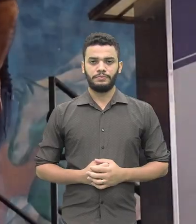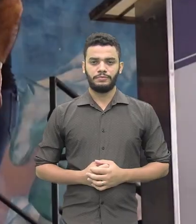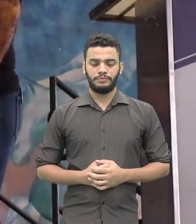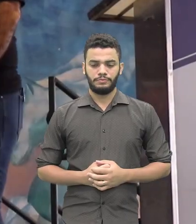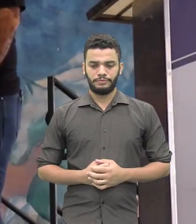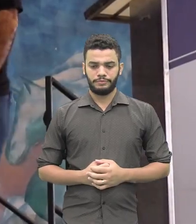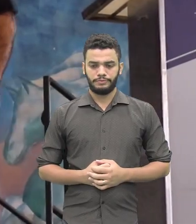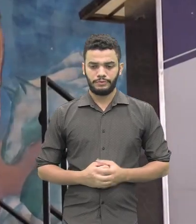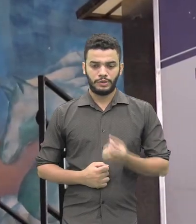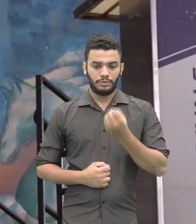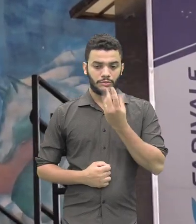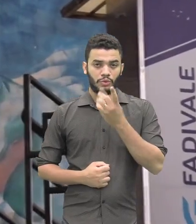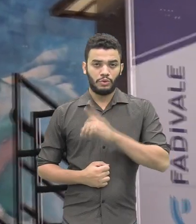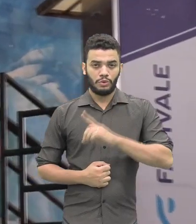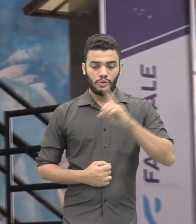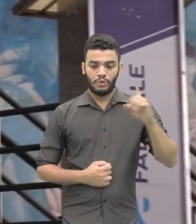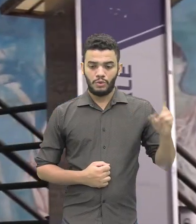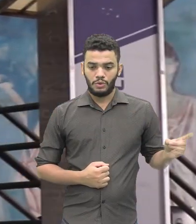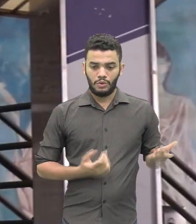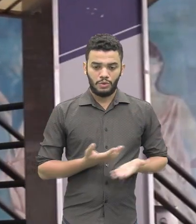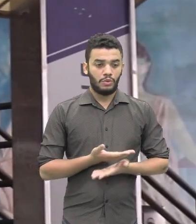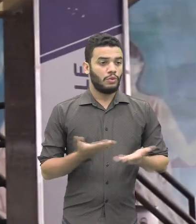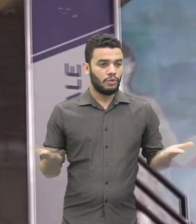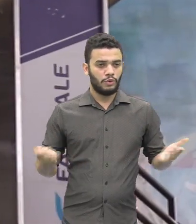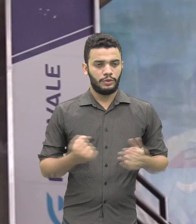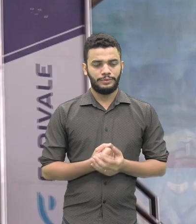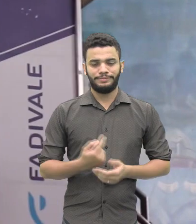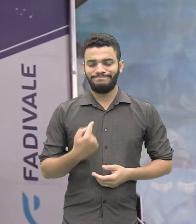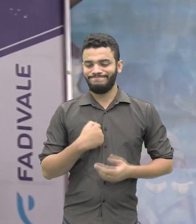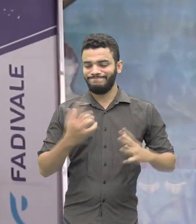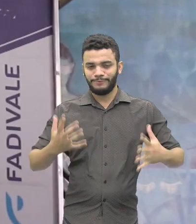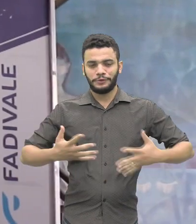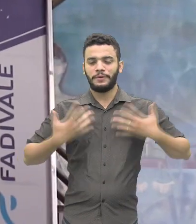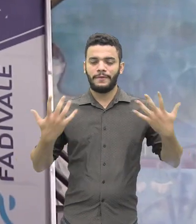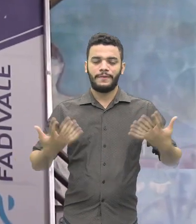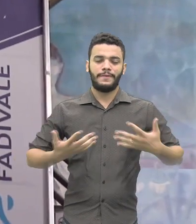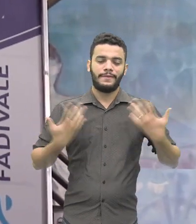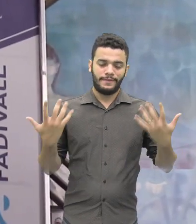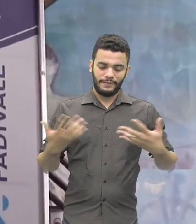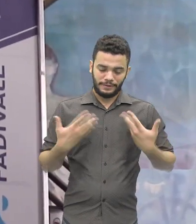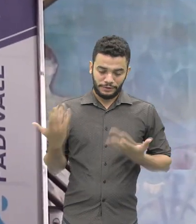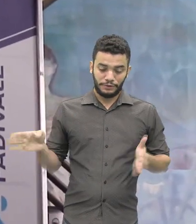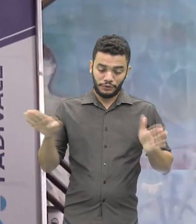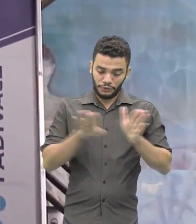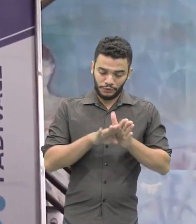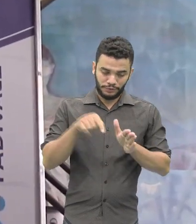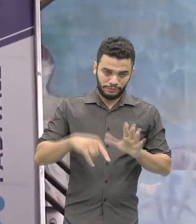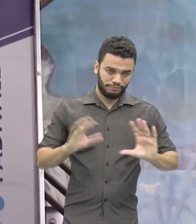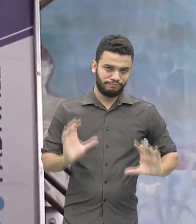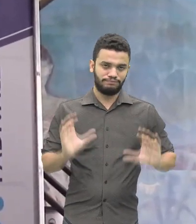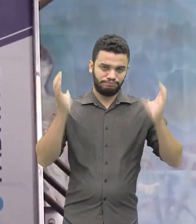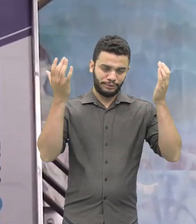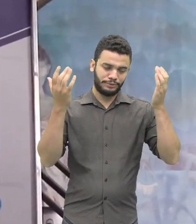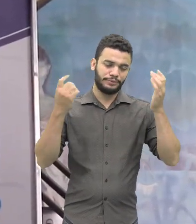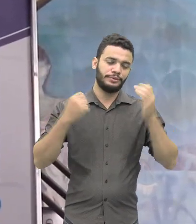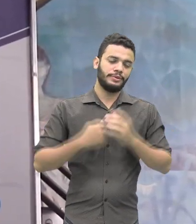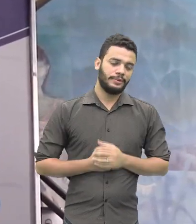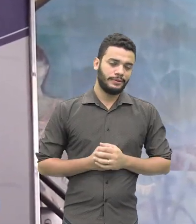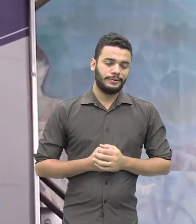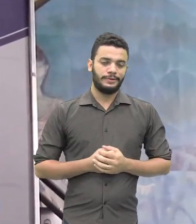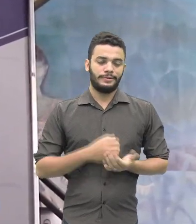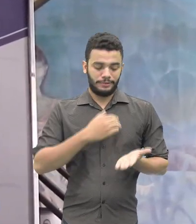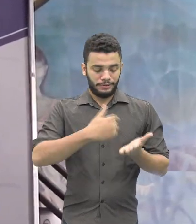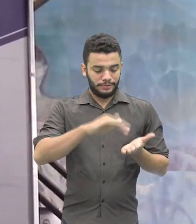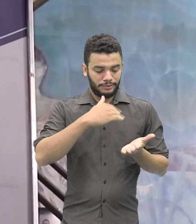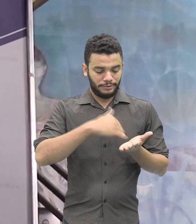Bom dia a todos é um prazer poder estar aqui nesse primeiro encontro aqui representando a secretaria